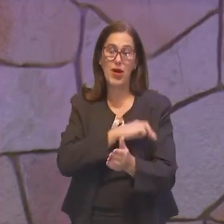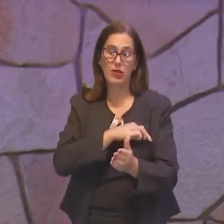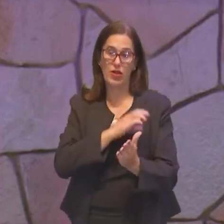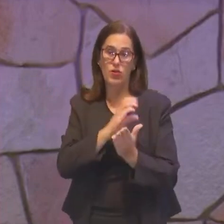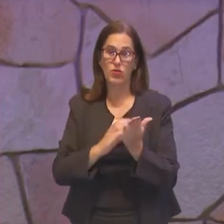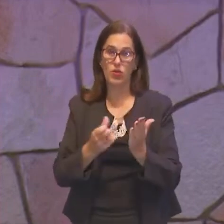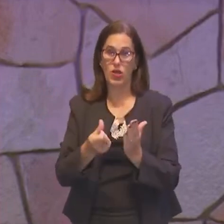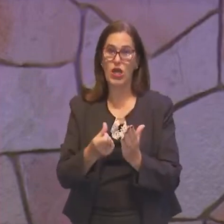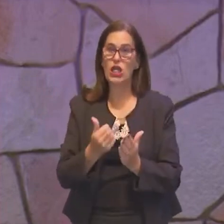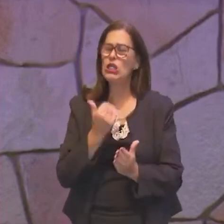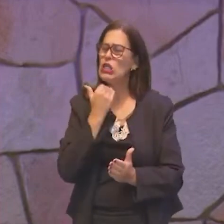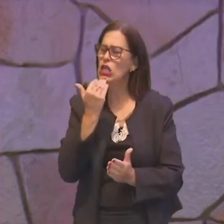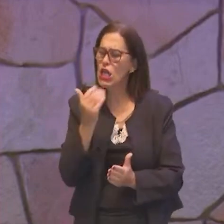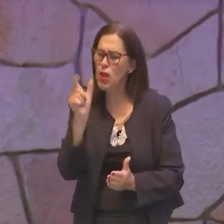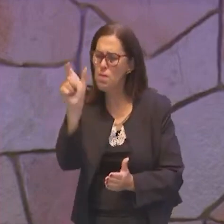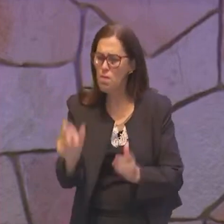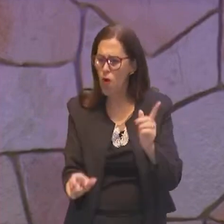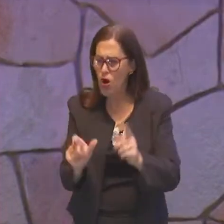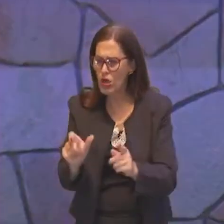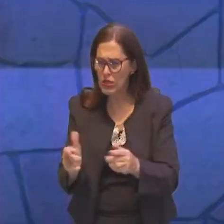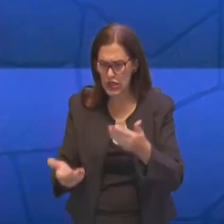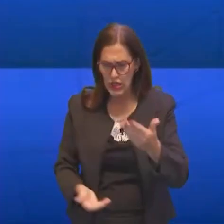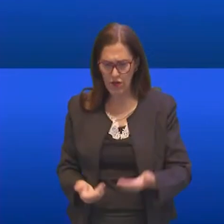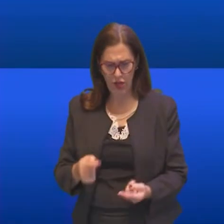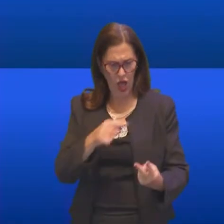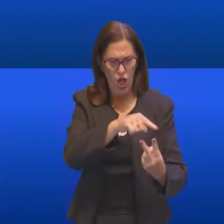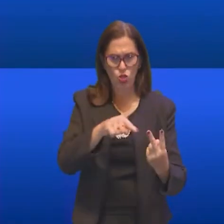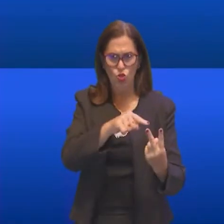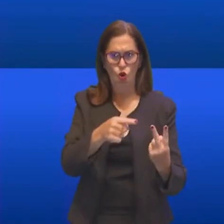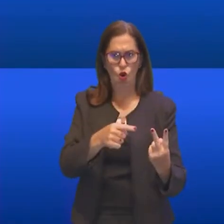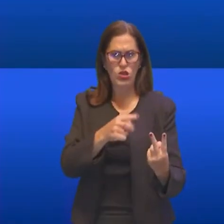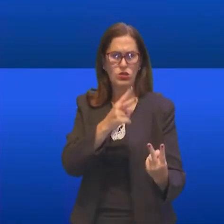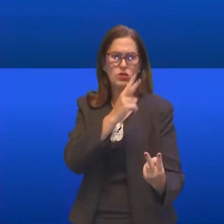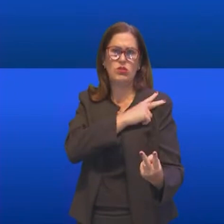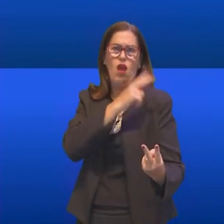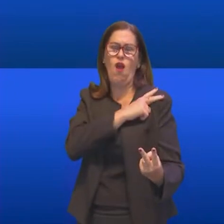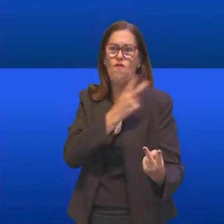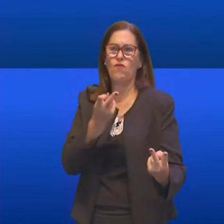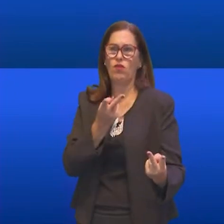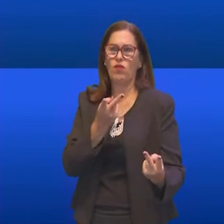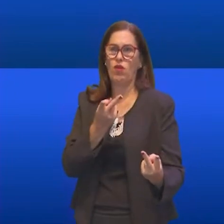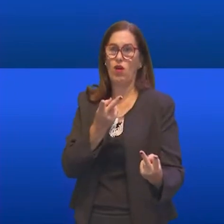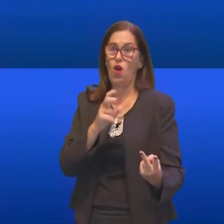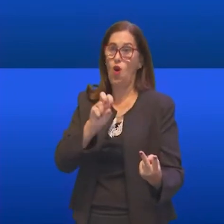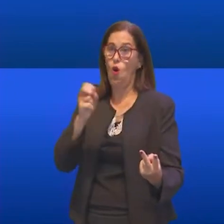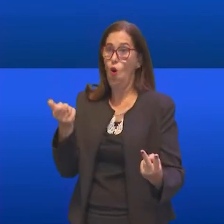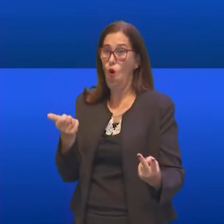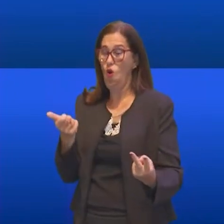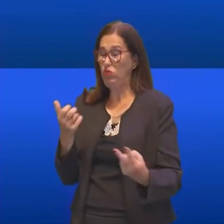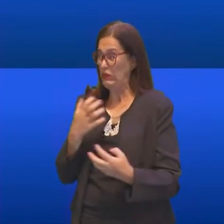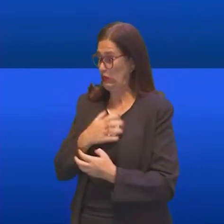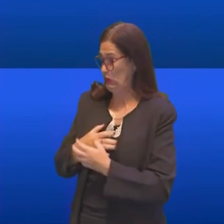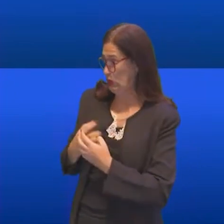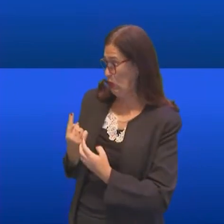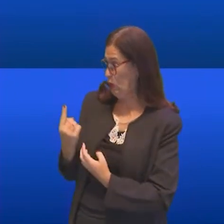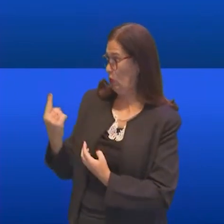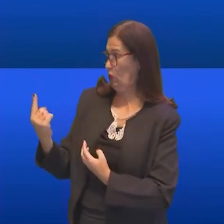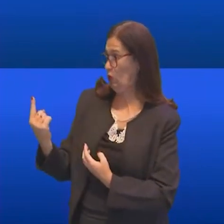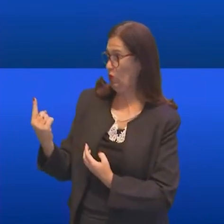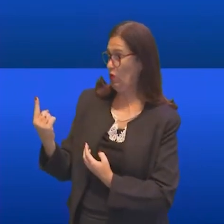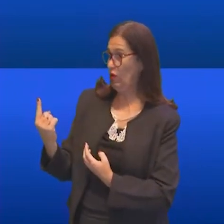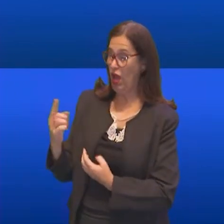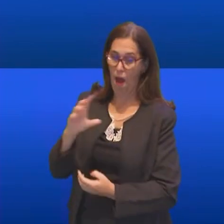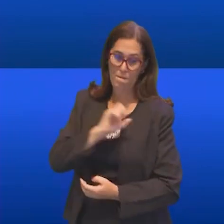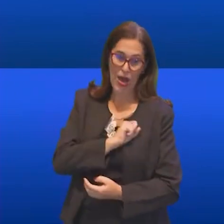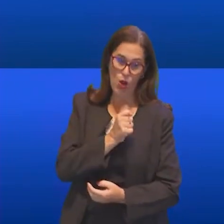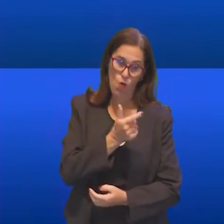pode servir a dois senhores, porque ou há de aborrecer-se de um e amar